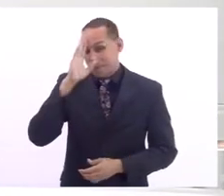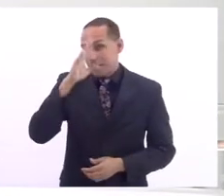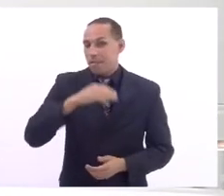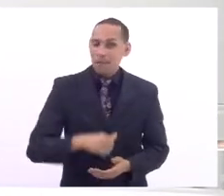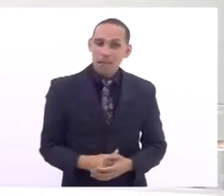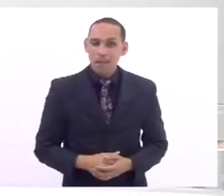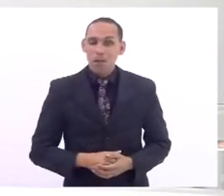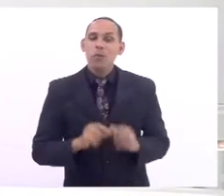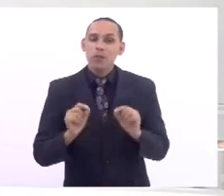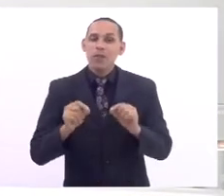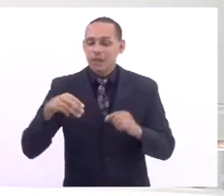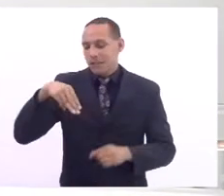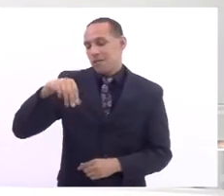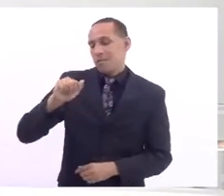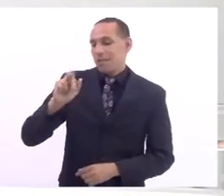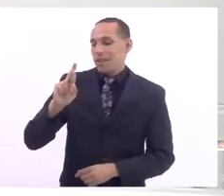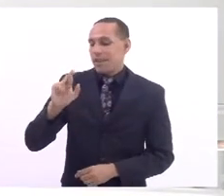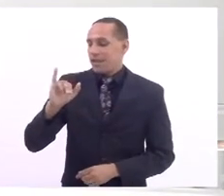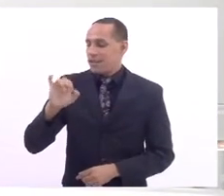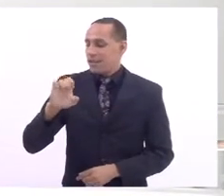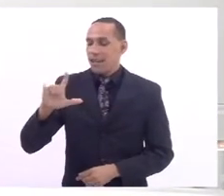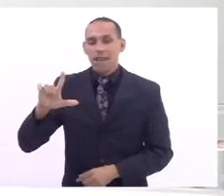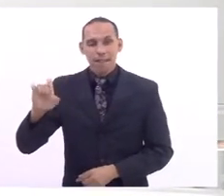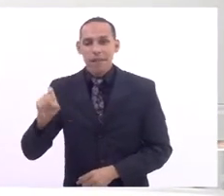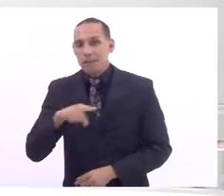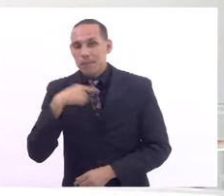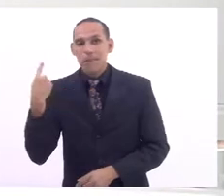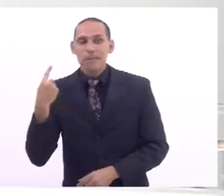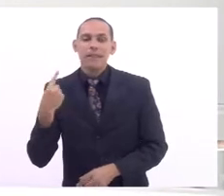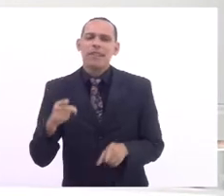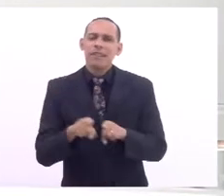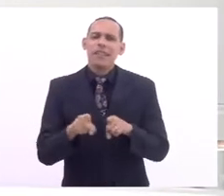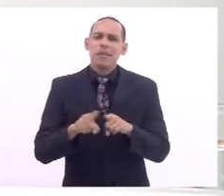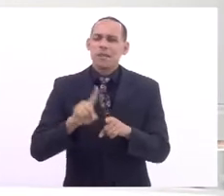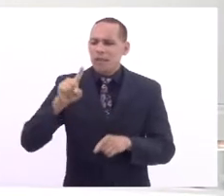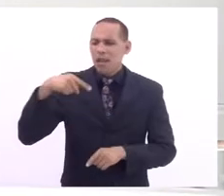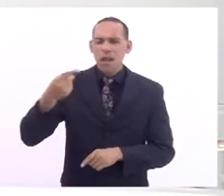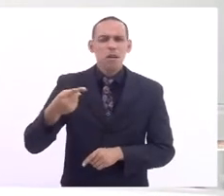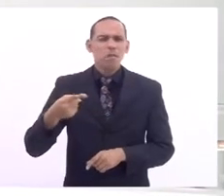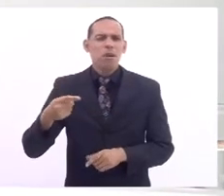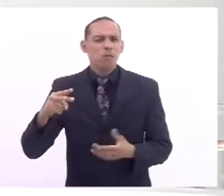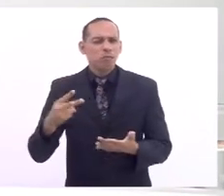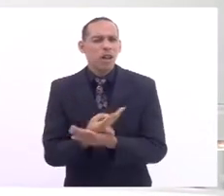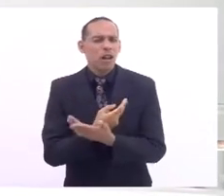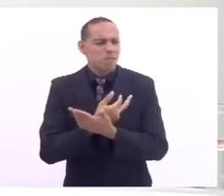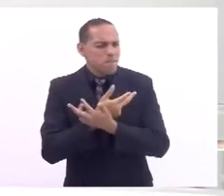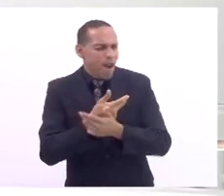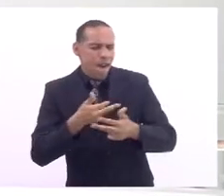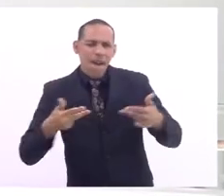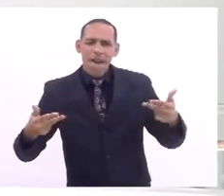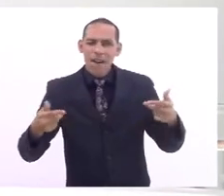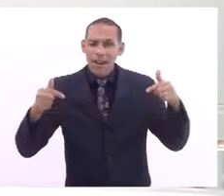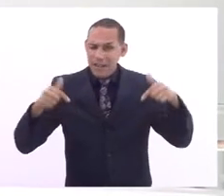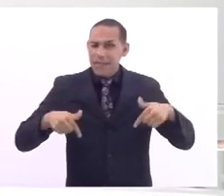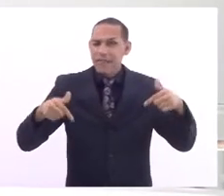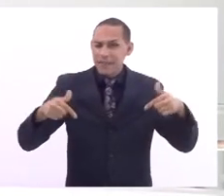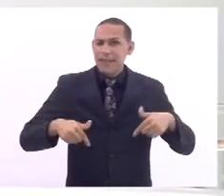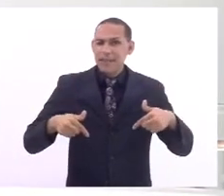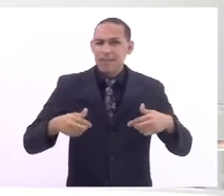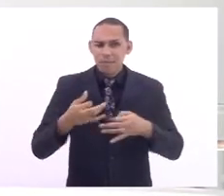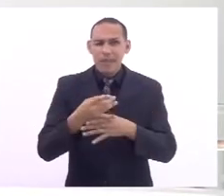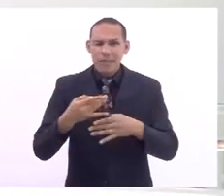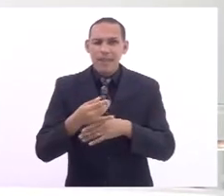a morte da Marielle e também né tudo o que aconteceu depois eu acho aqui nessa cidade